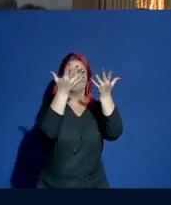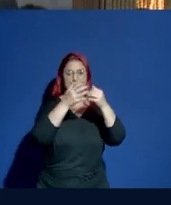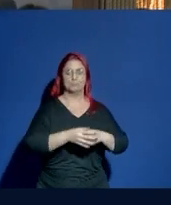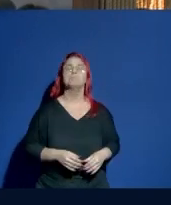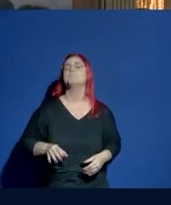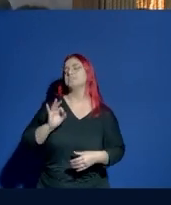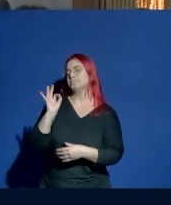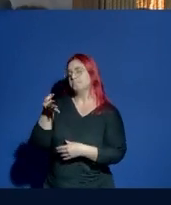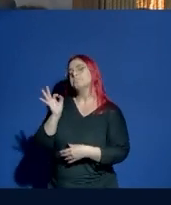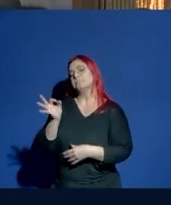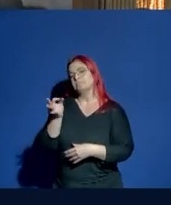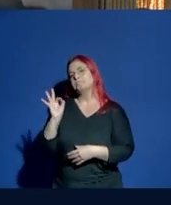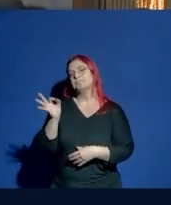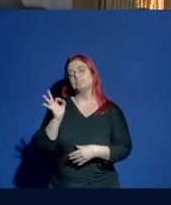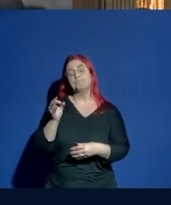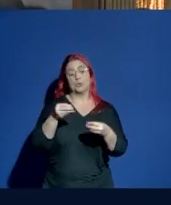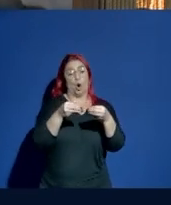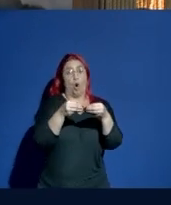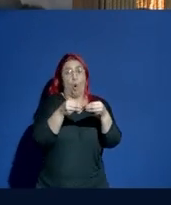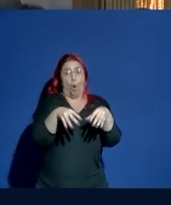dúvida, ovo,